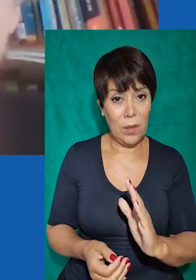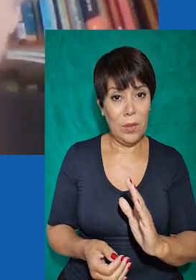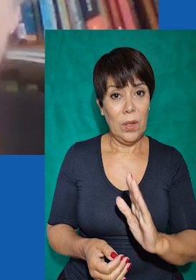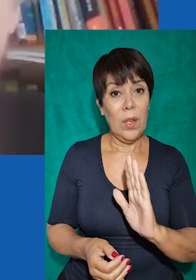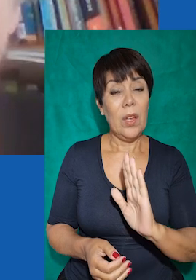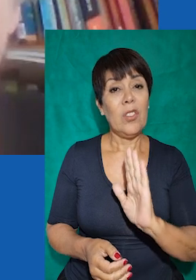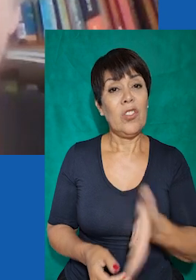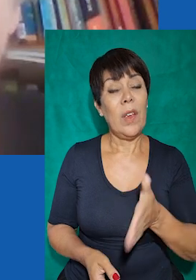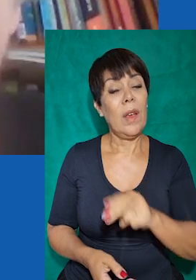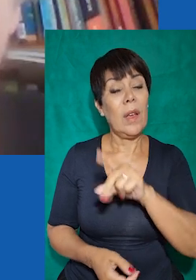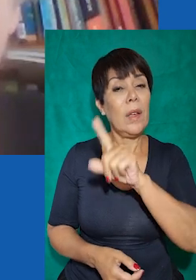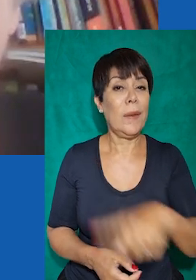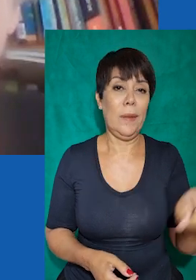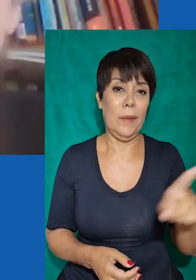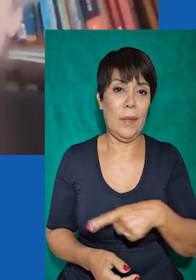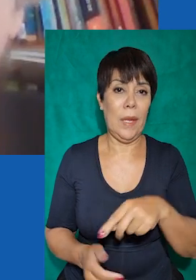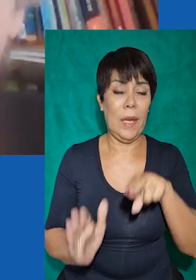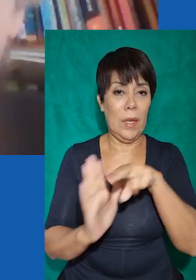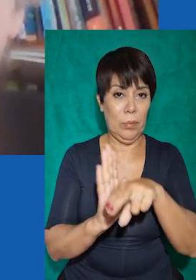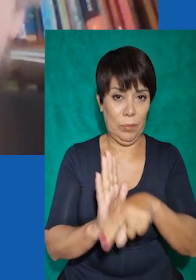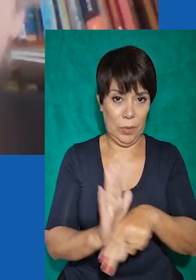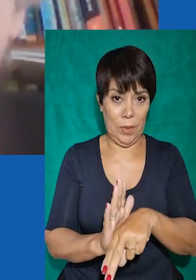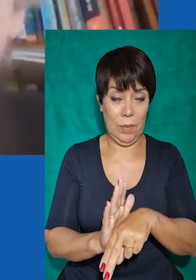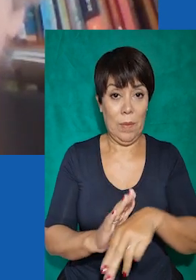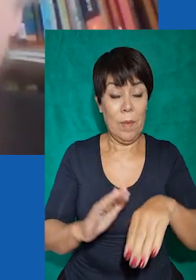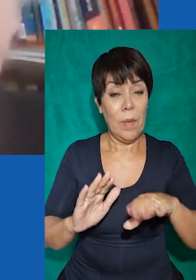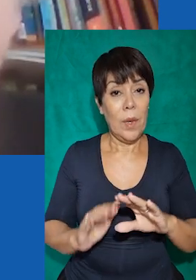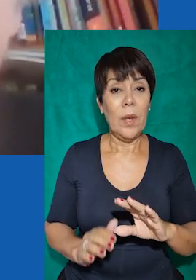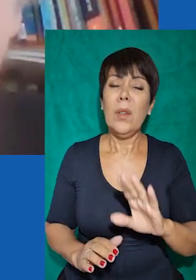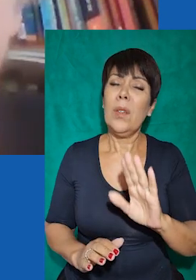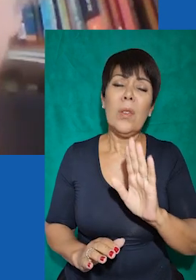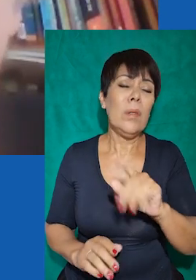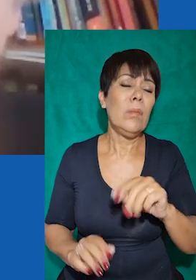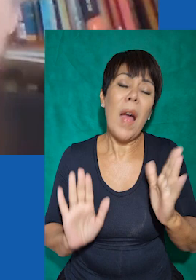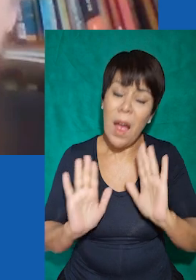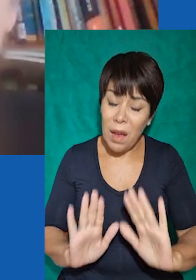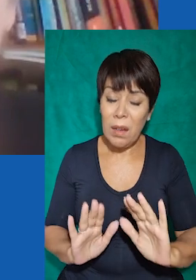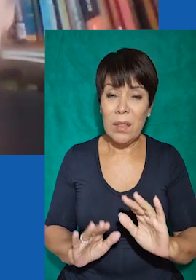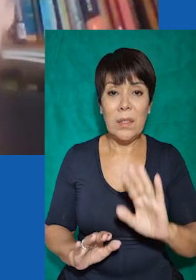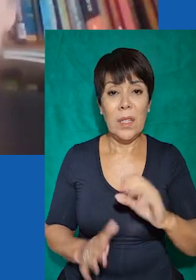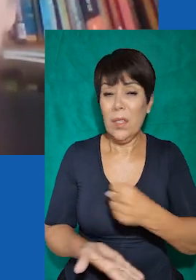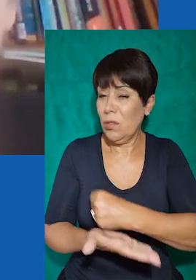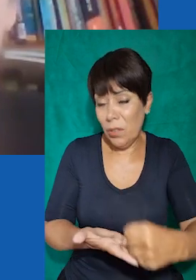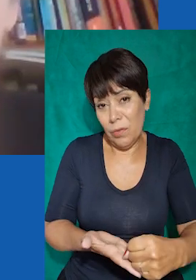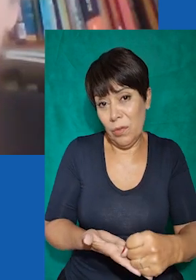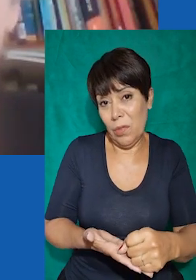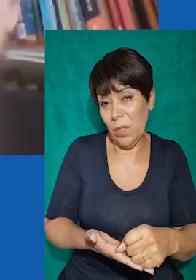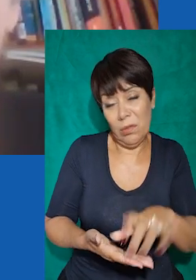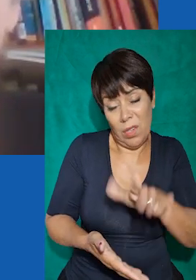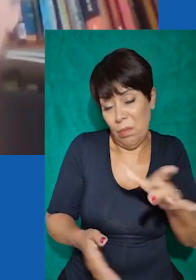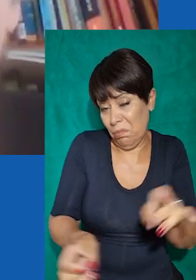essa instrução normativa, né? Mas o que já foi feito, foi feito. Basta aquele